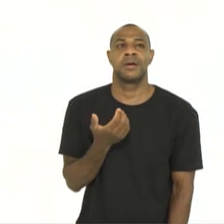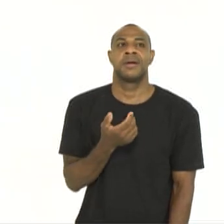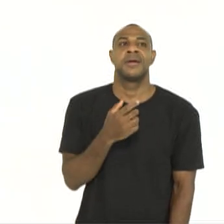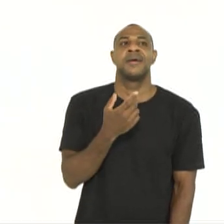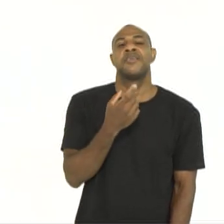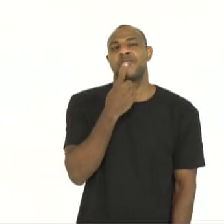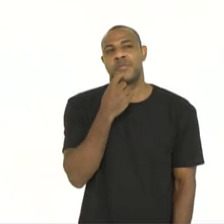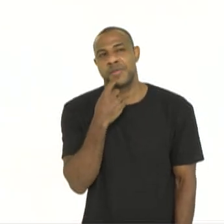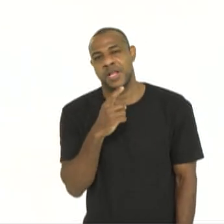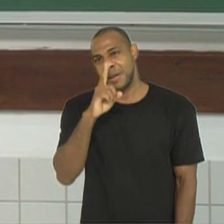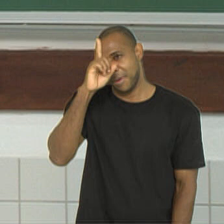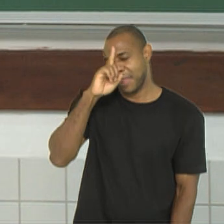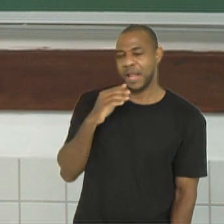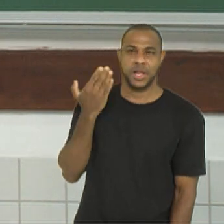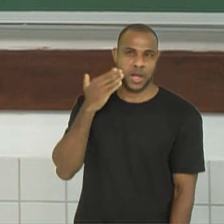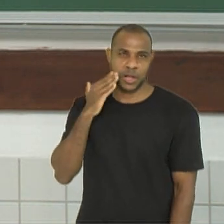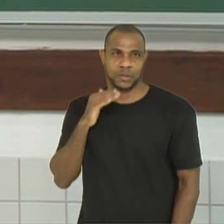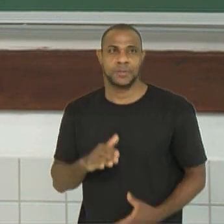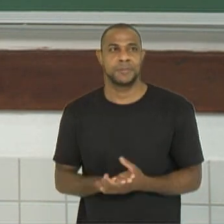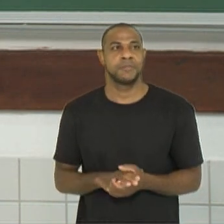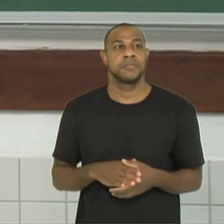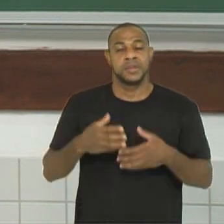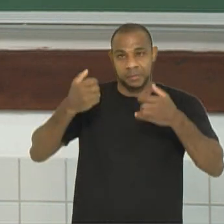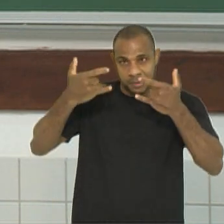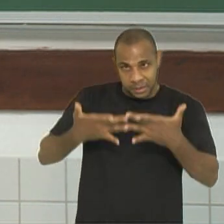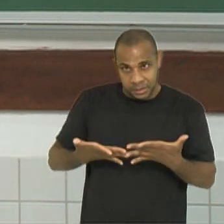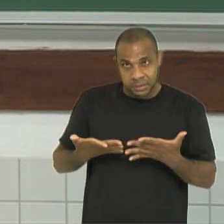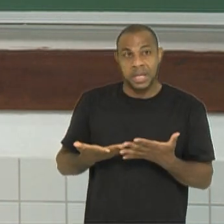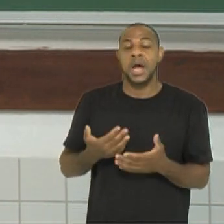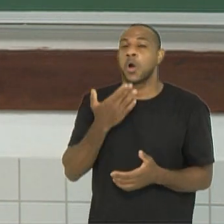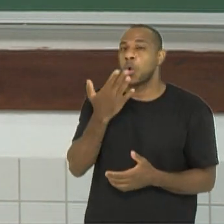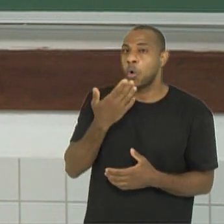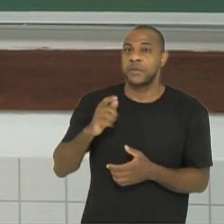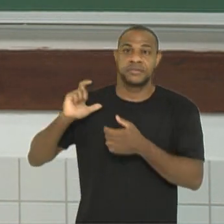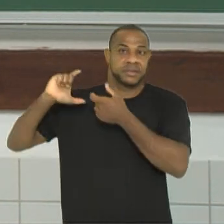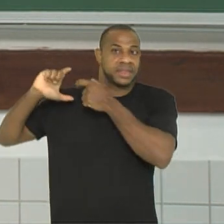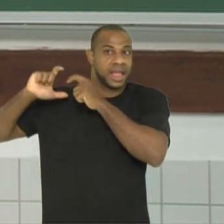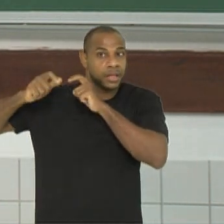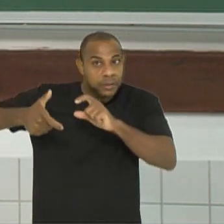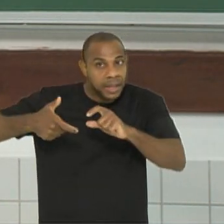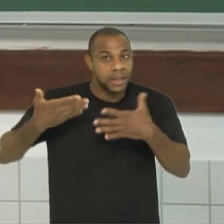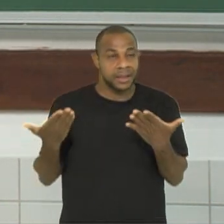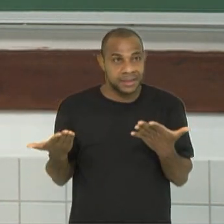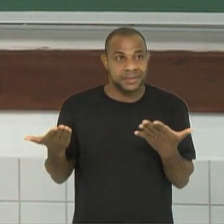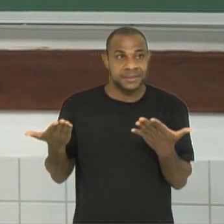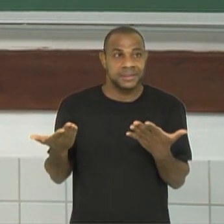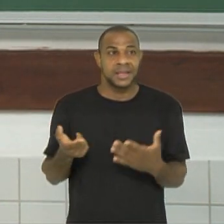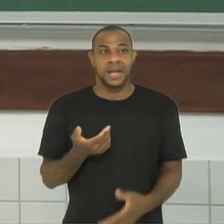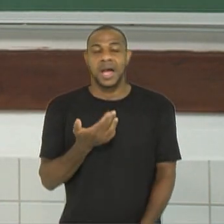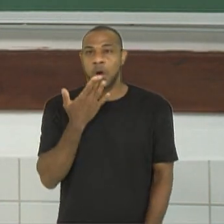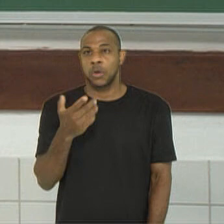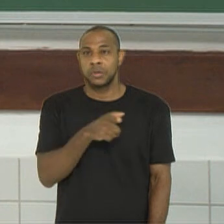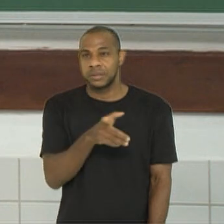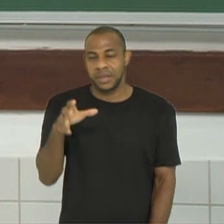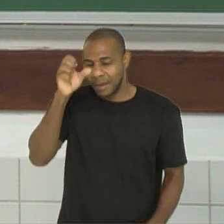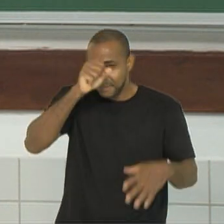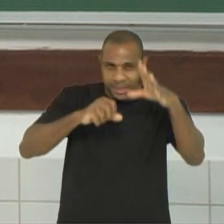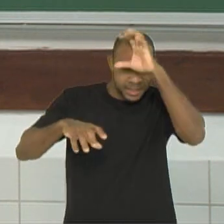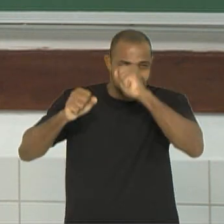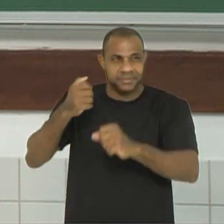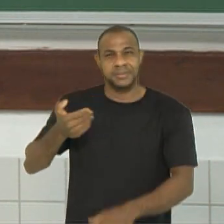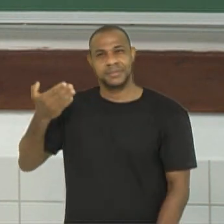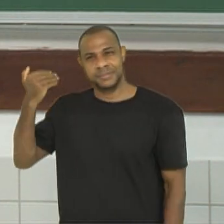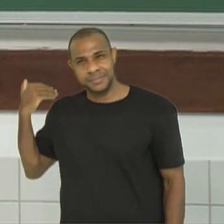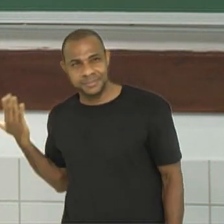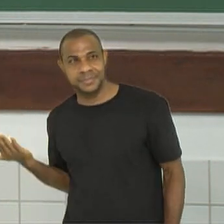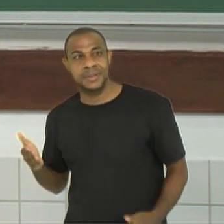e o azul. Lembrando que nós estamos vendo as questões das cores tradicionais, tá? Os estudos das cores tradicionais, as cores que você geralmente aprende já, mais